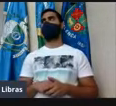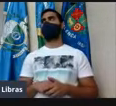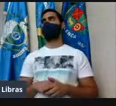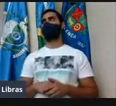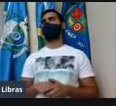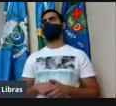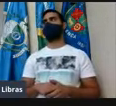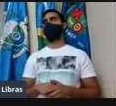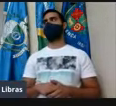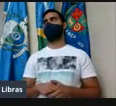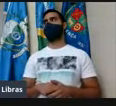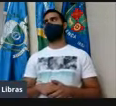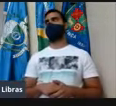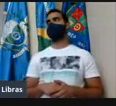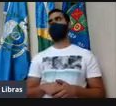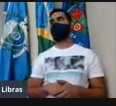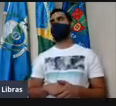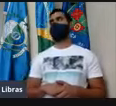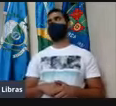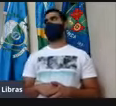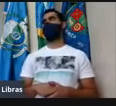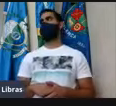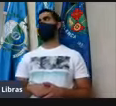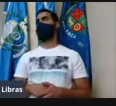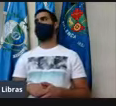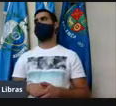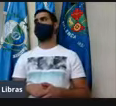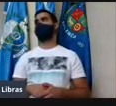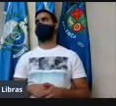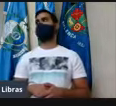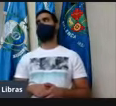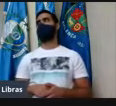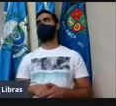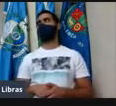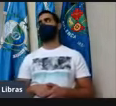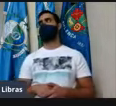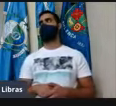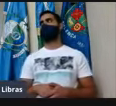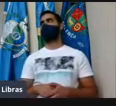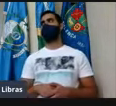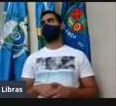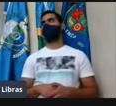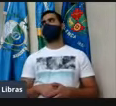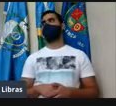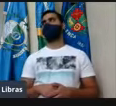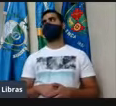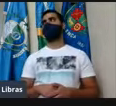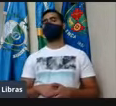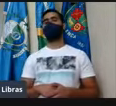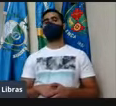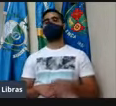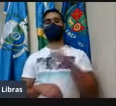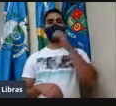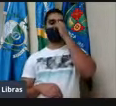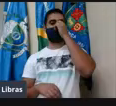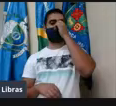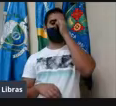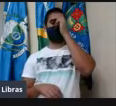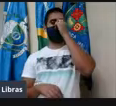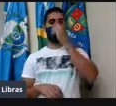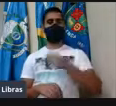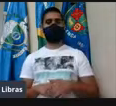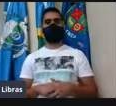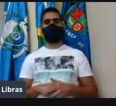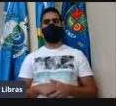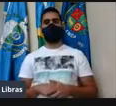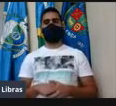Vereador, pedindo novamente a compreensão de Vossa Excelência. Eu vou encerrar, vereador. Obrigado, Rafael. Então, obrigado, vereador. É só isso. Eu vou querer,